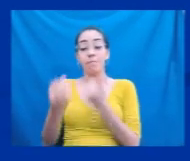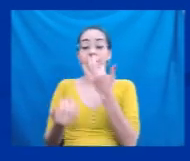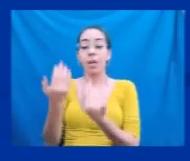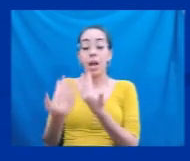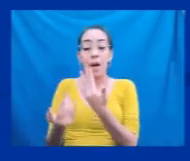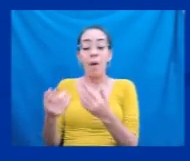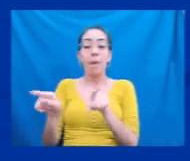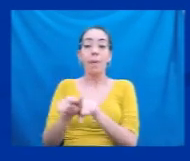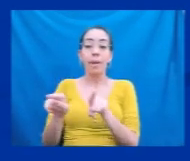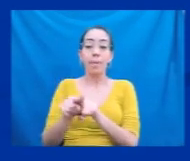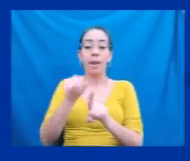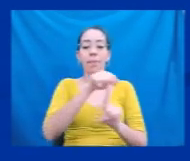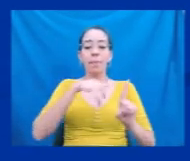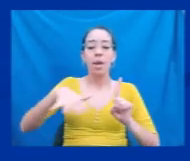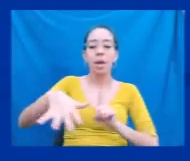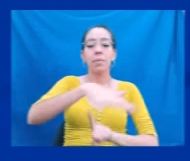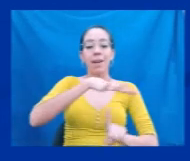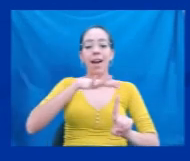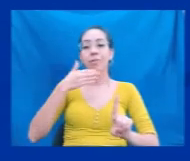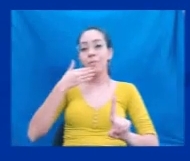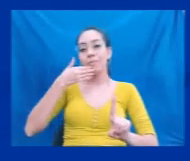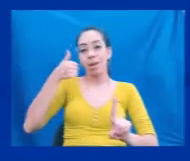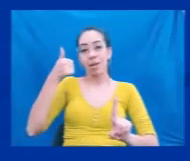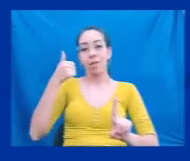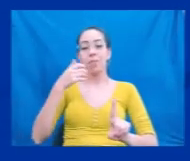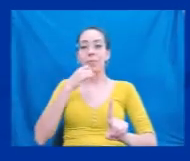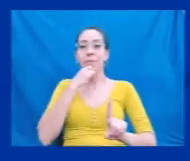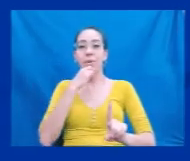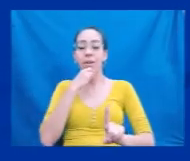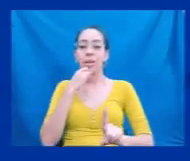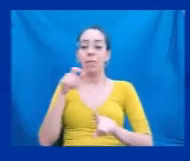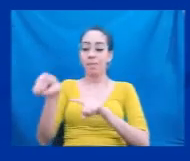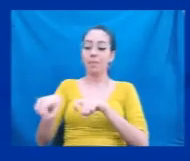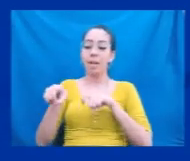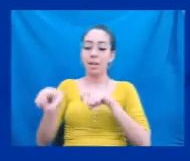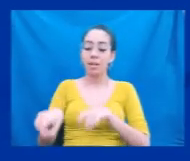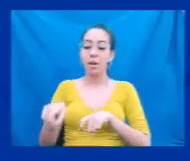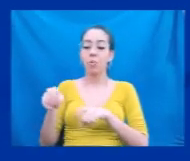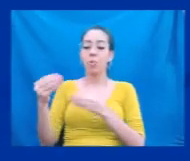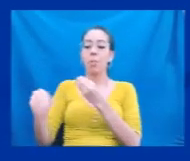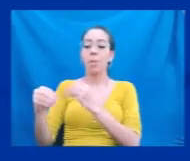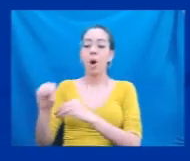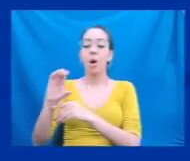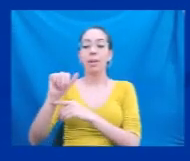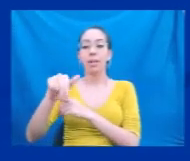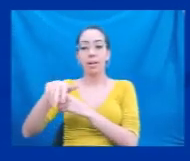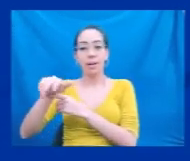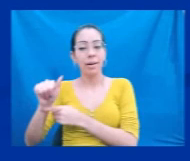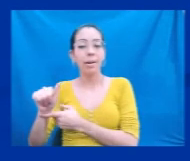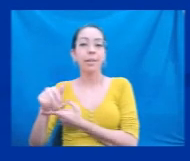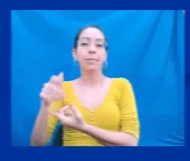meio ambiente. A substância ela é preferida para plantações como, por exemplo, aqui de cana, né? É utilizada em várias culturas, cana é um